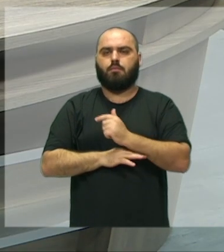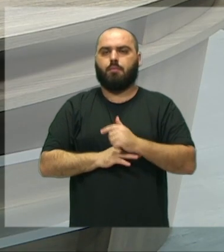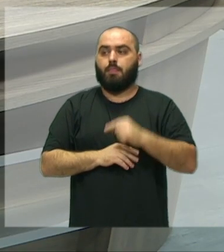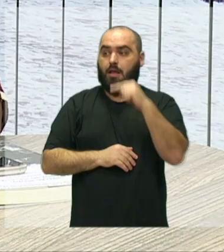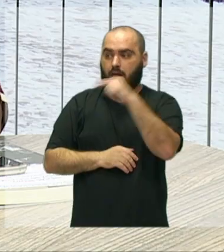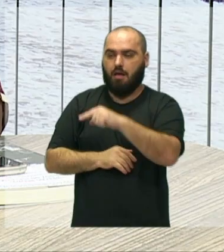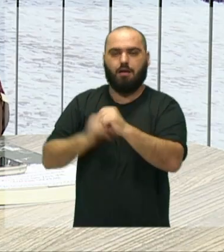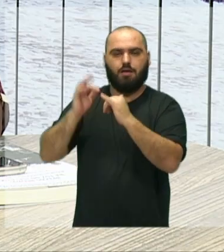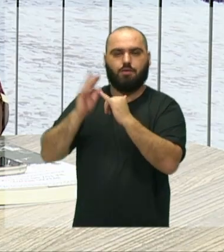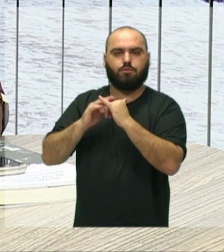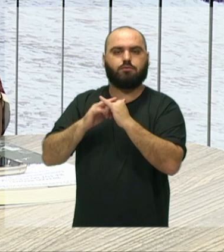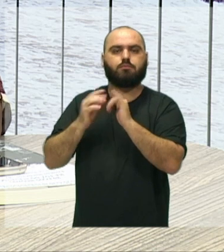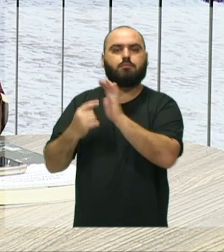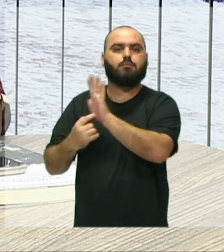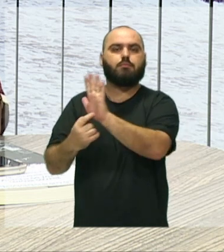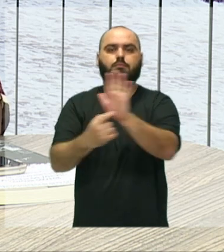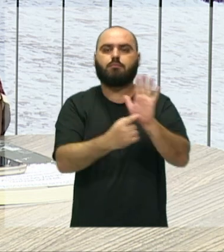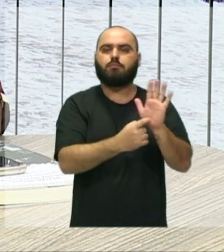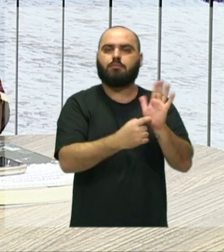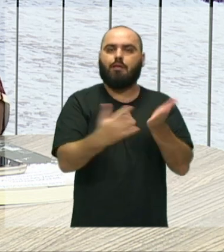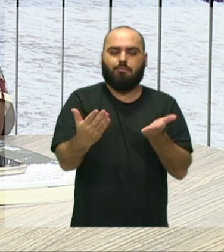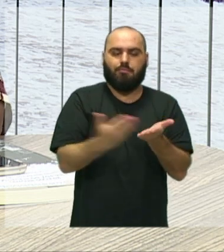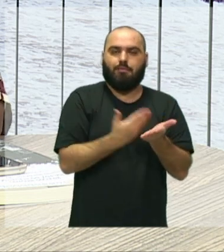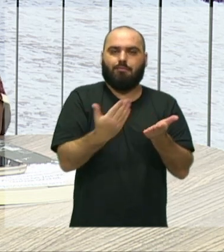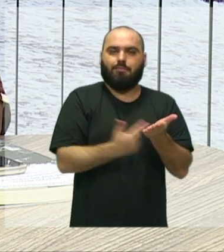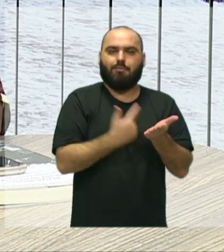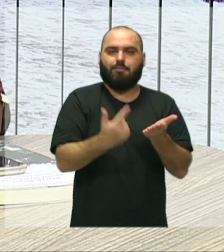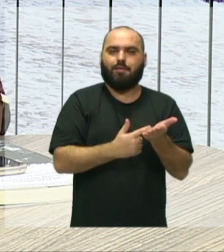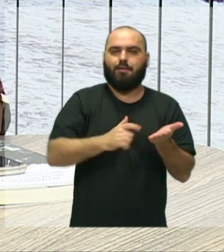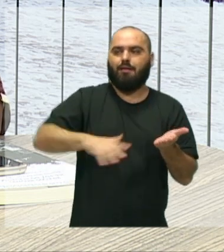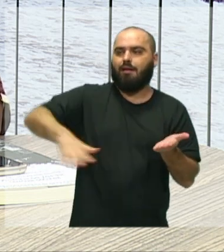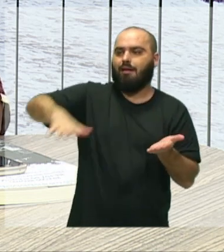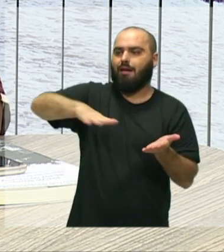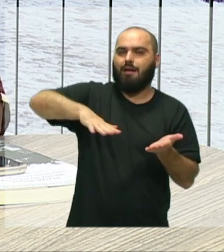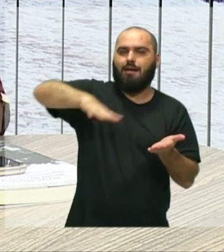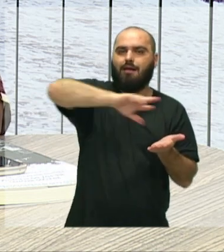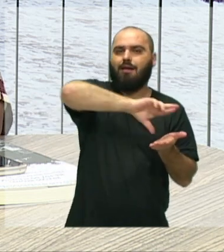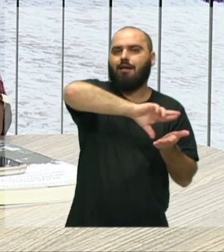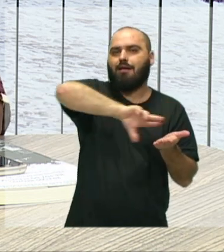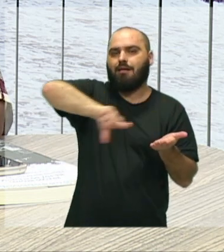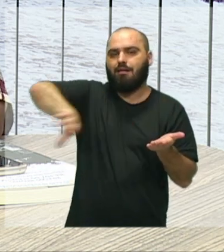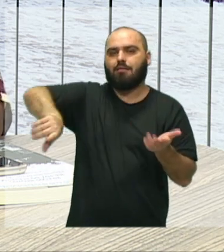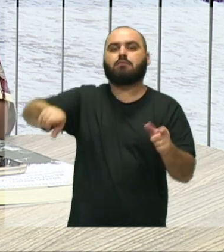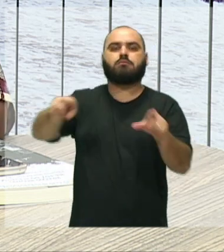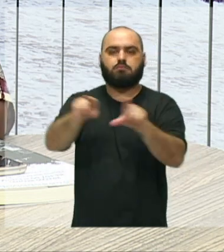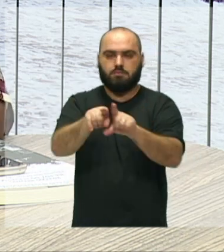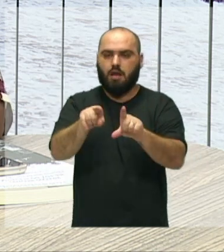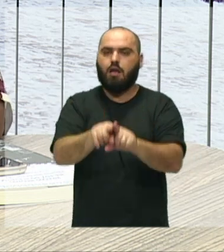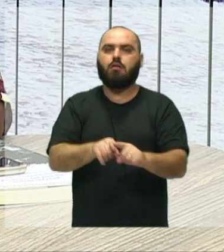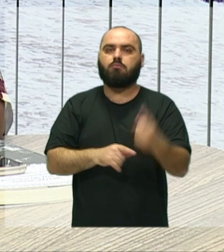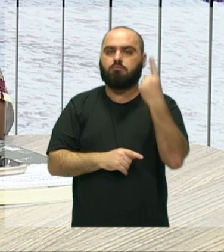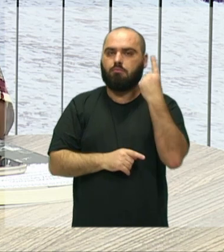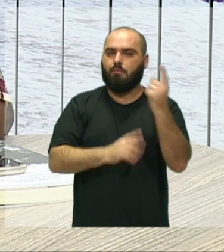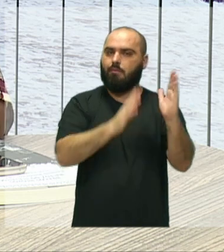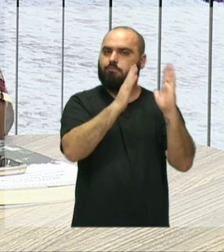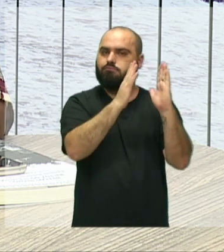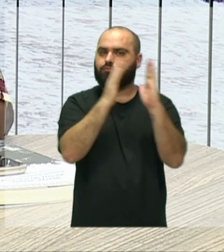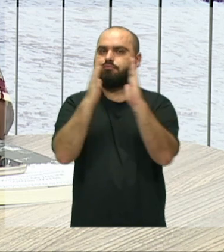no canal que é a apresentação de bibliografia das diversas áreas, né? Inclusive nós temos uma biblioteca